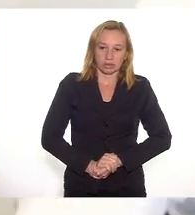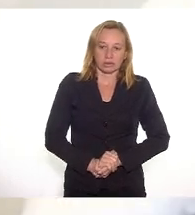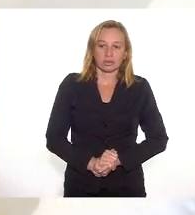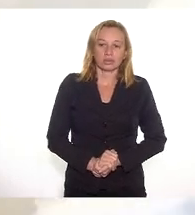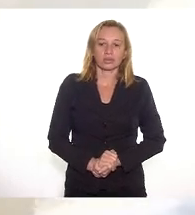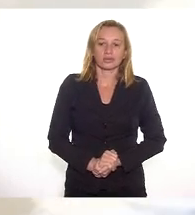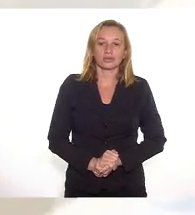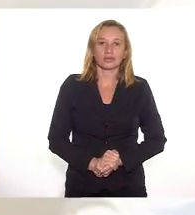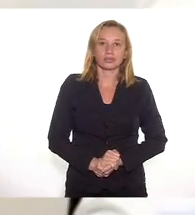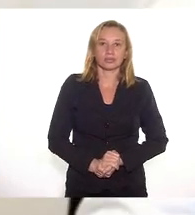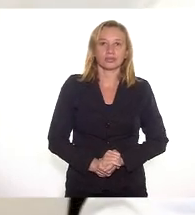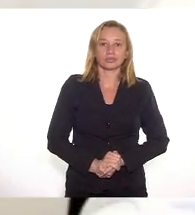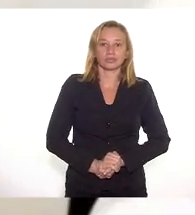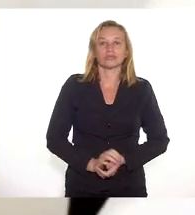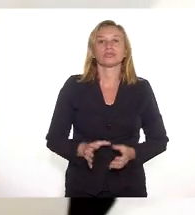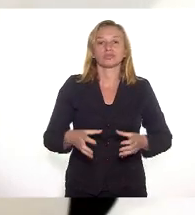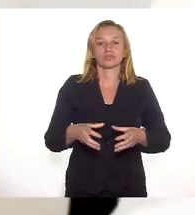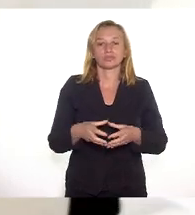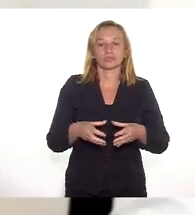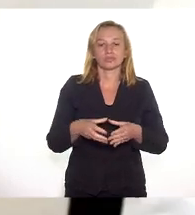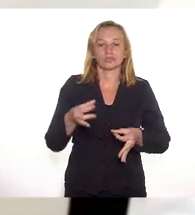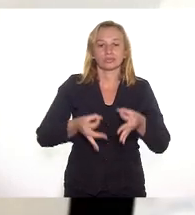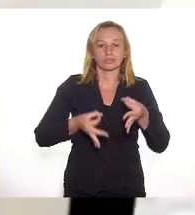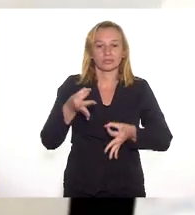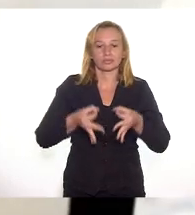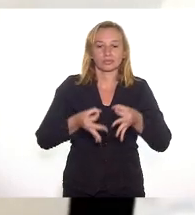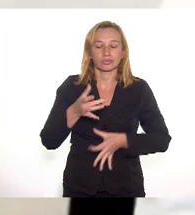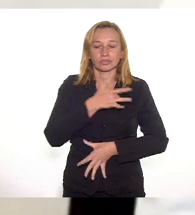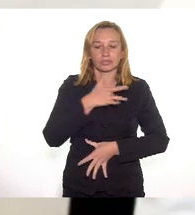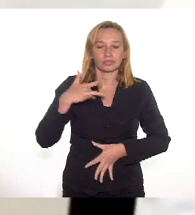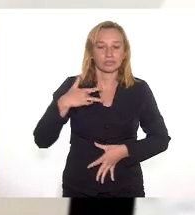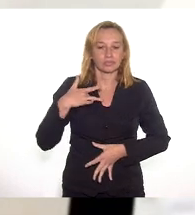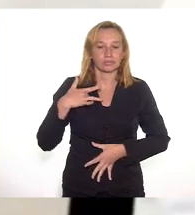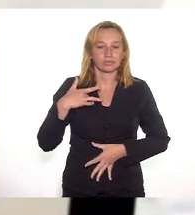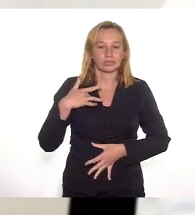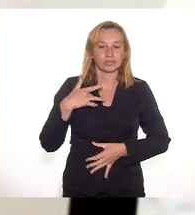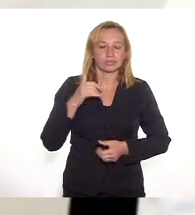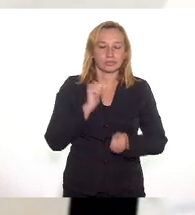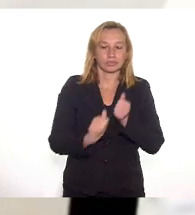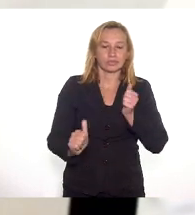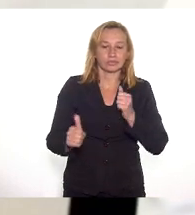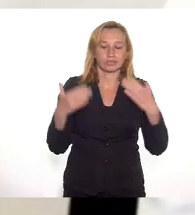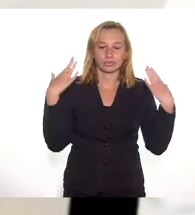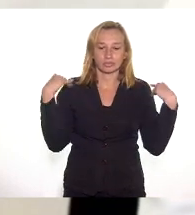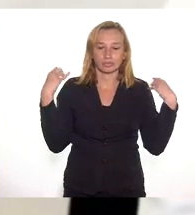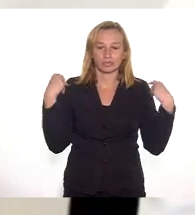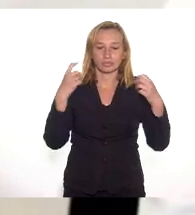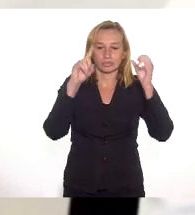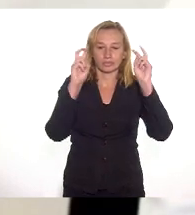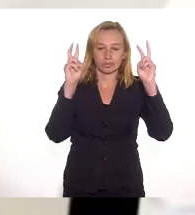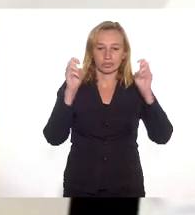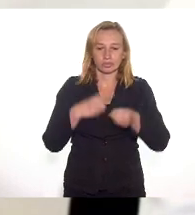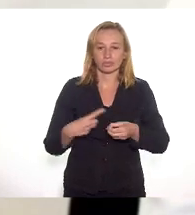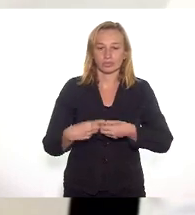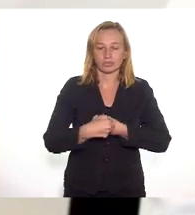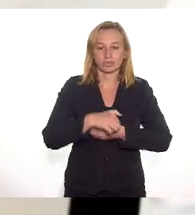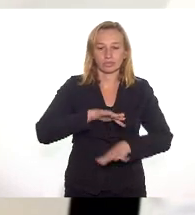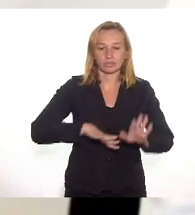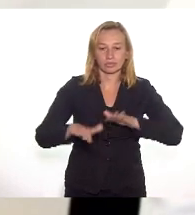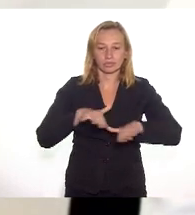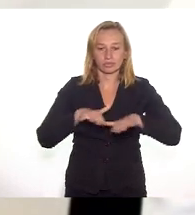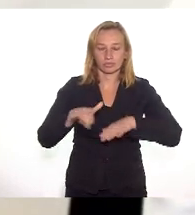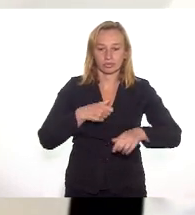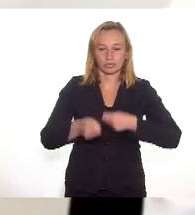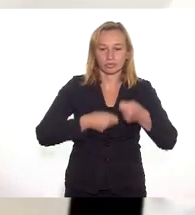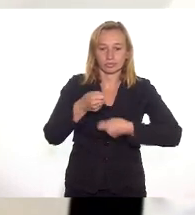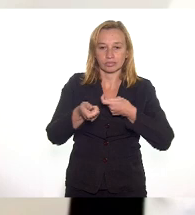Pendendo de pareceres das comissões de Constituição e Justiça, de Saúde, Esporte e Lazer, de Assuntos Municipais, Desenvolvimento Regional, de Orçamento,